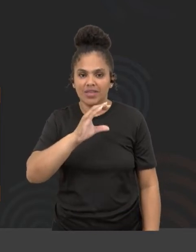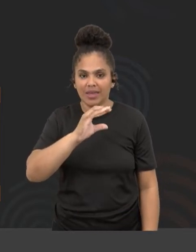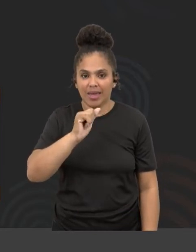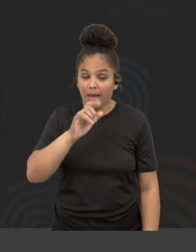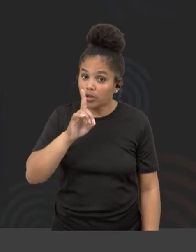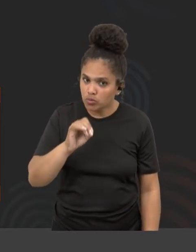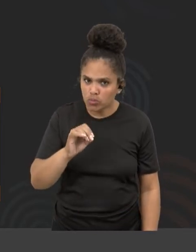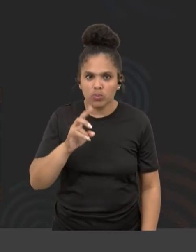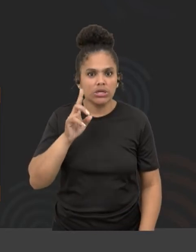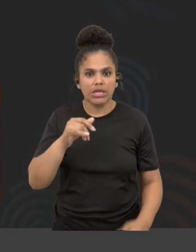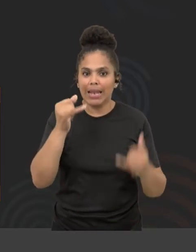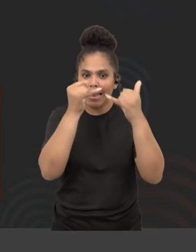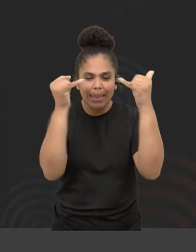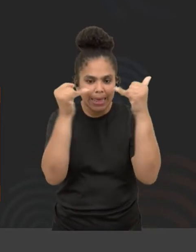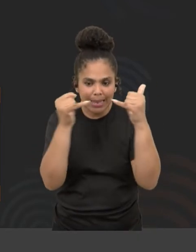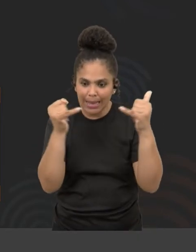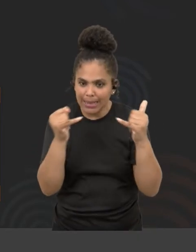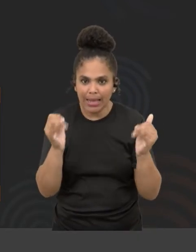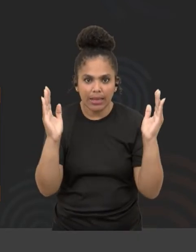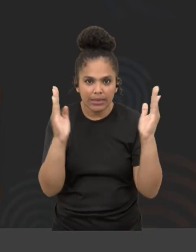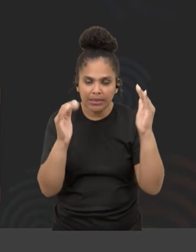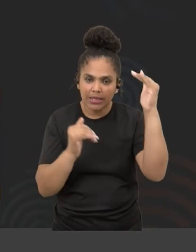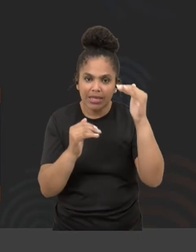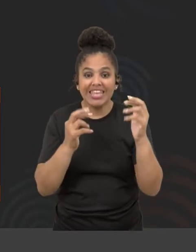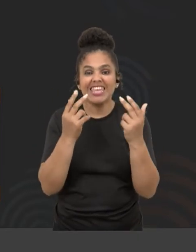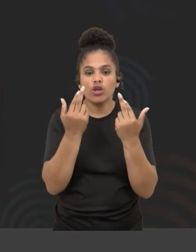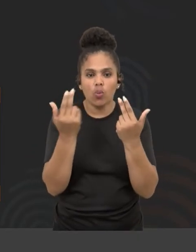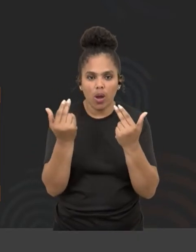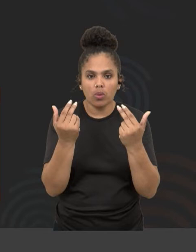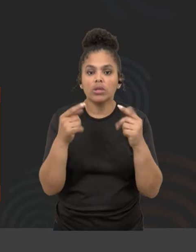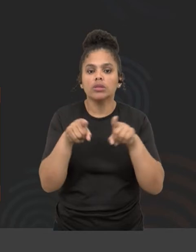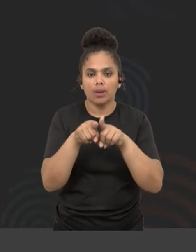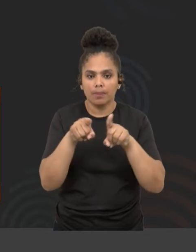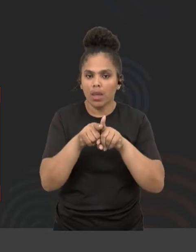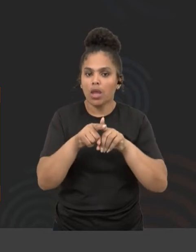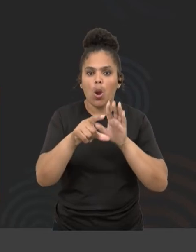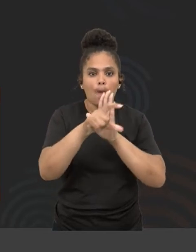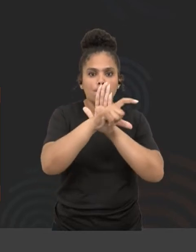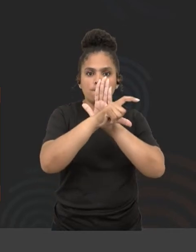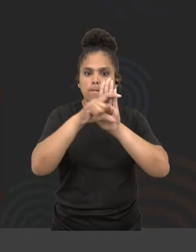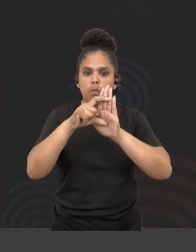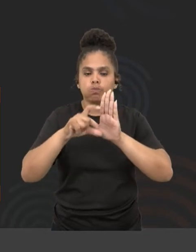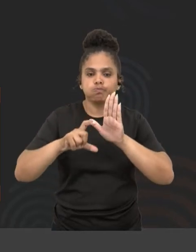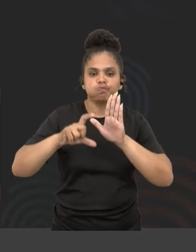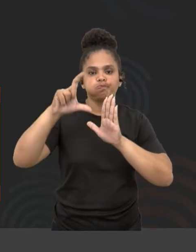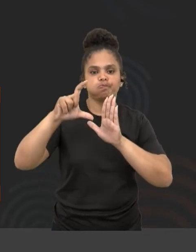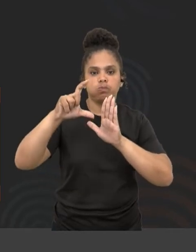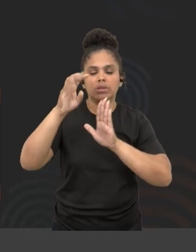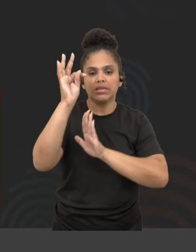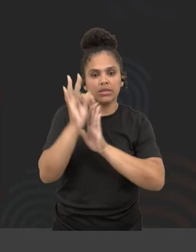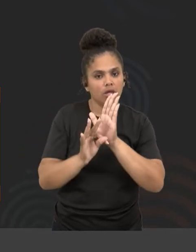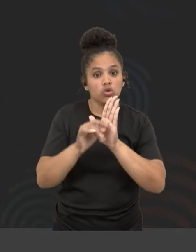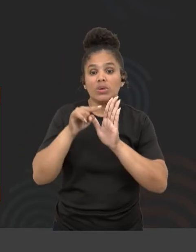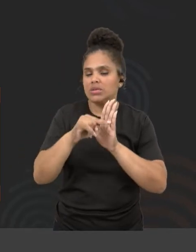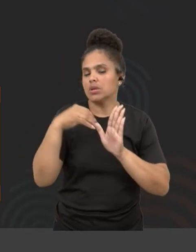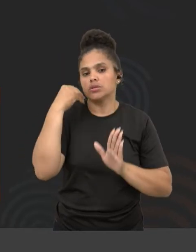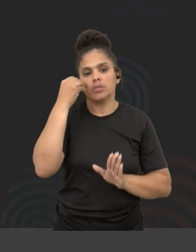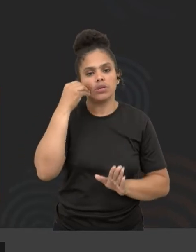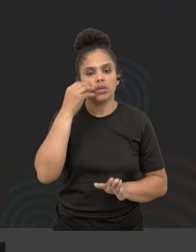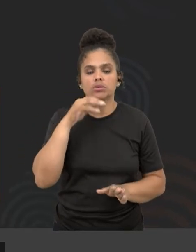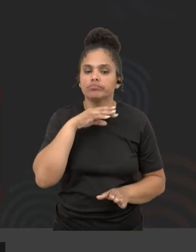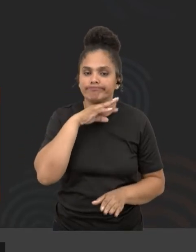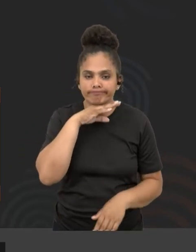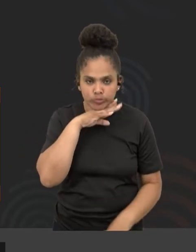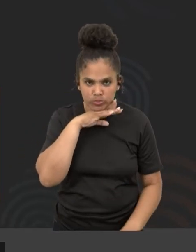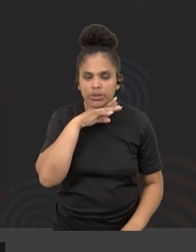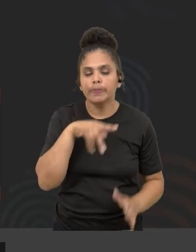elas têm o mesmo tamanho. E com blocos grandes de texto, a gente traz uma experiência ruim de leitura para